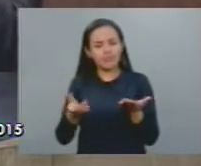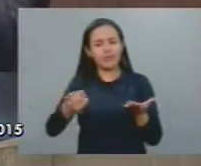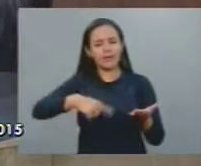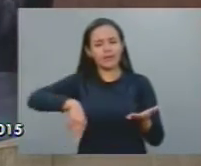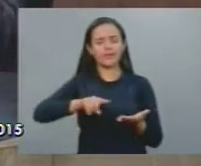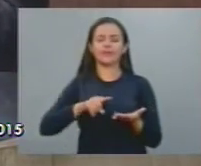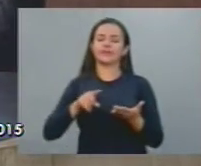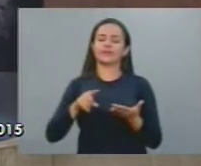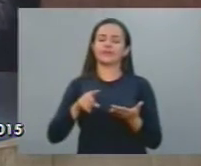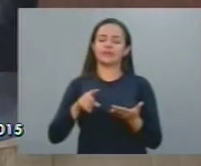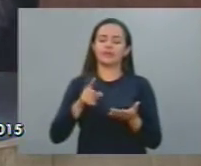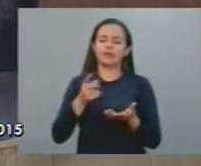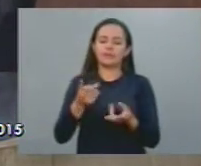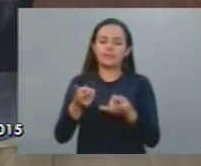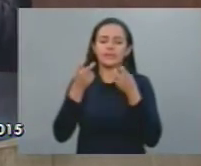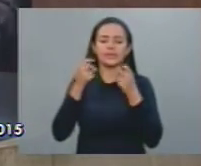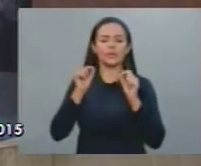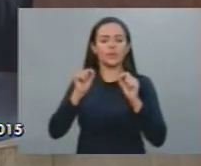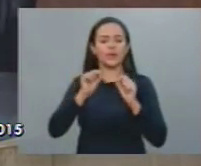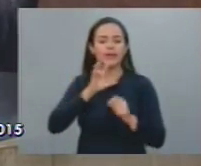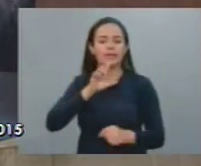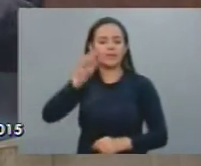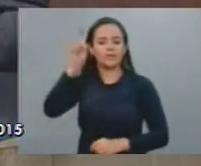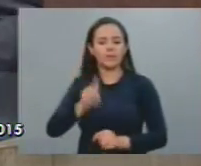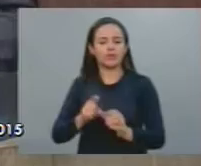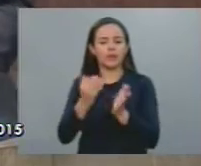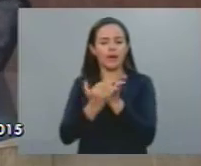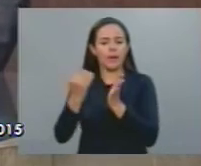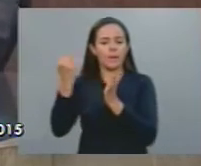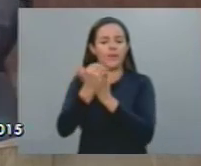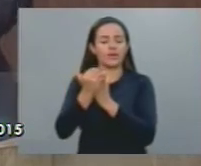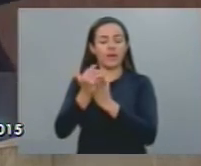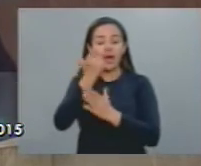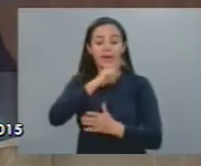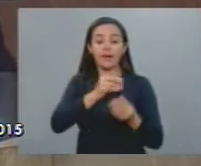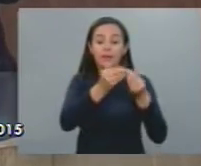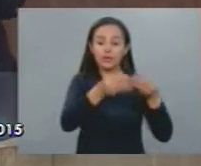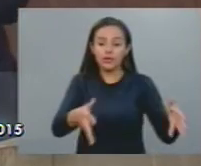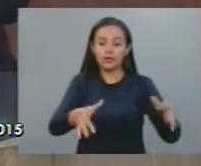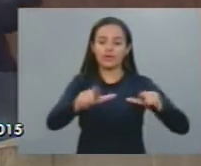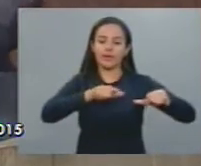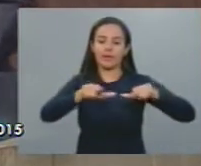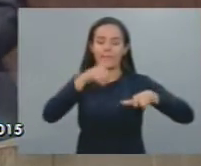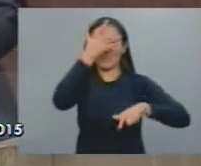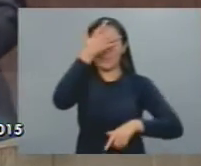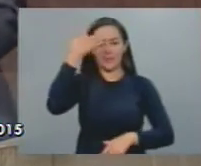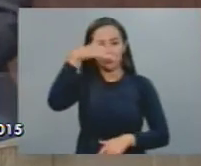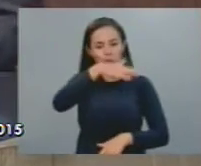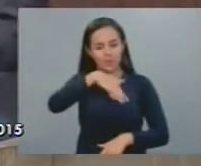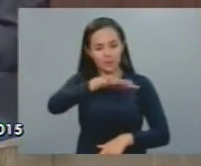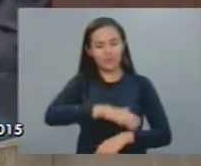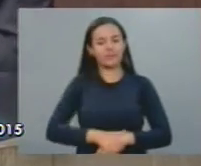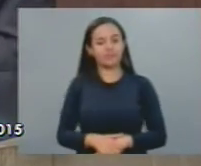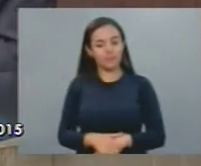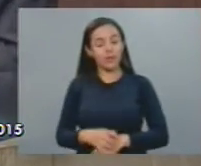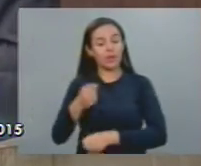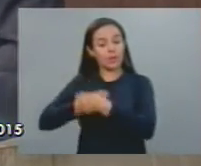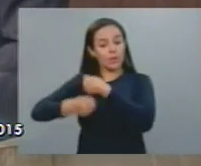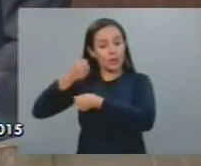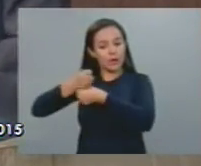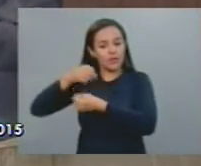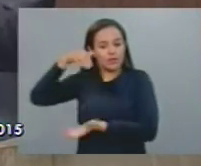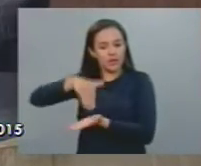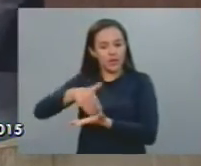são feitos diretamente aos trabalhadores e às trabalhadoras. Desde o final do ano passado, anunciado o